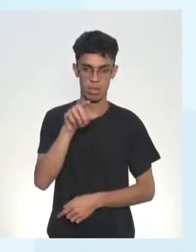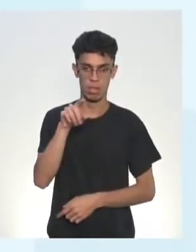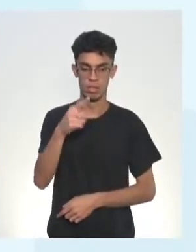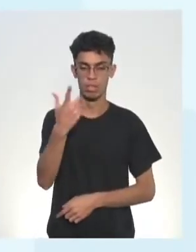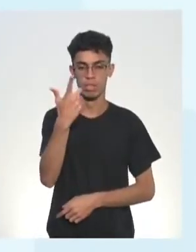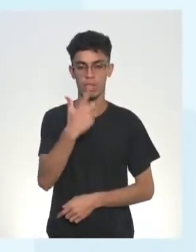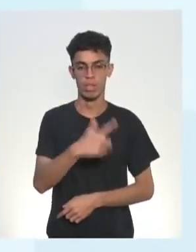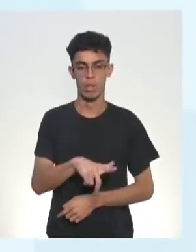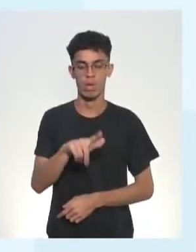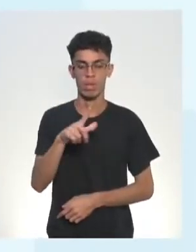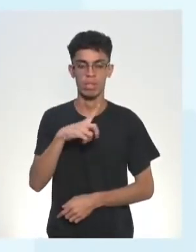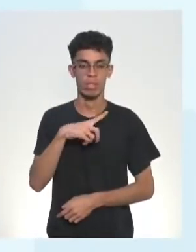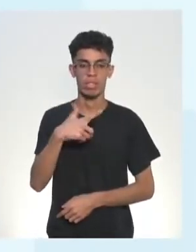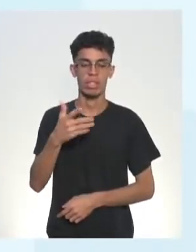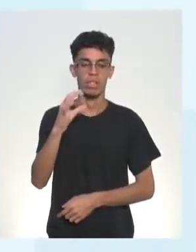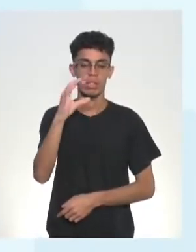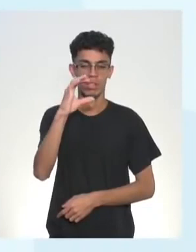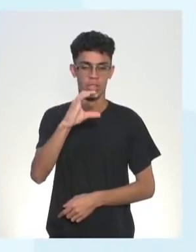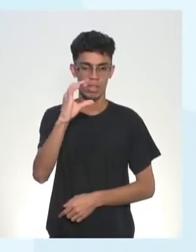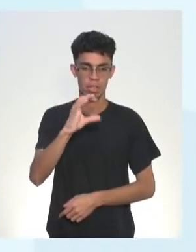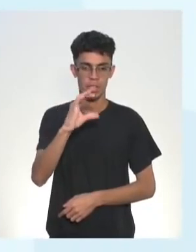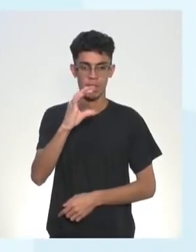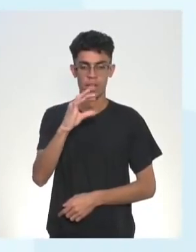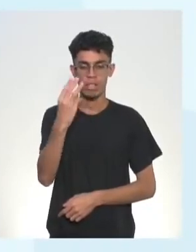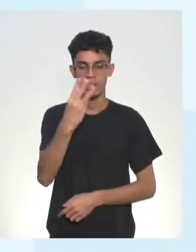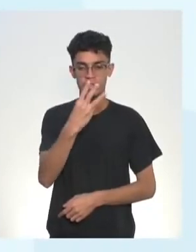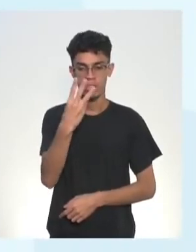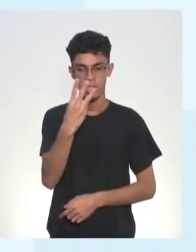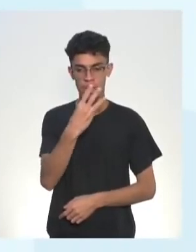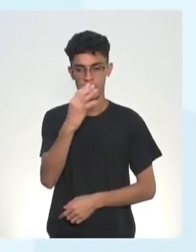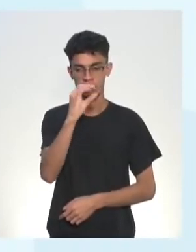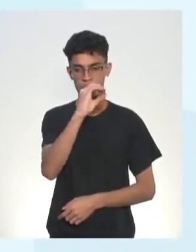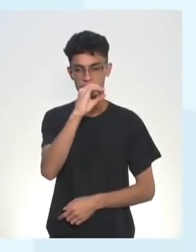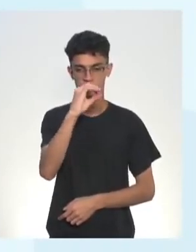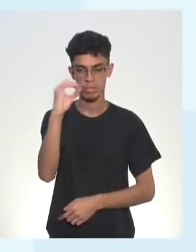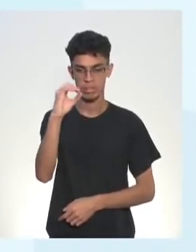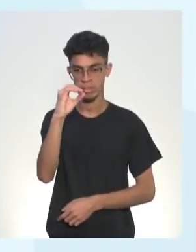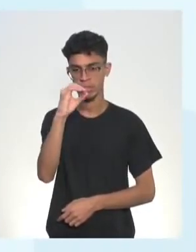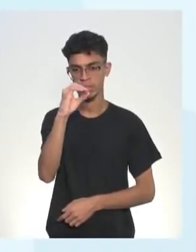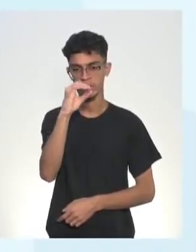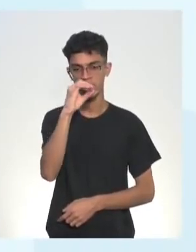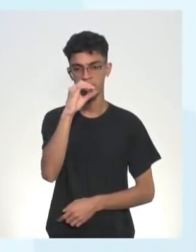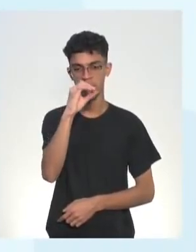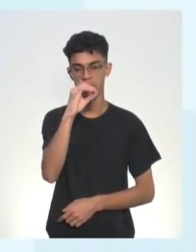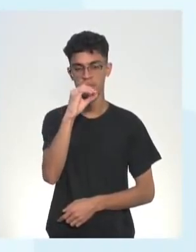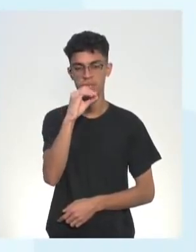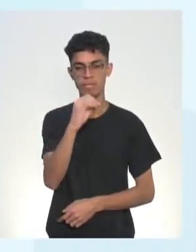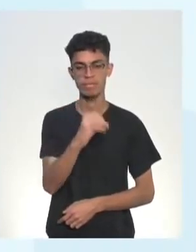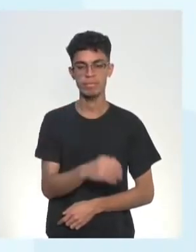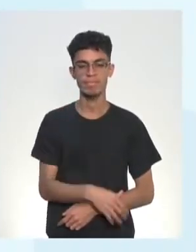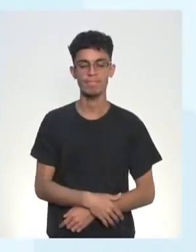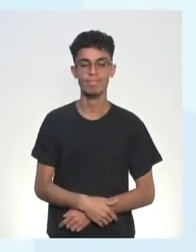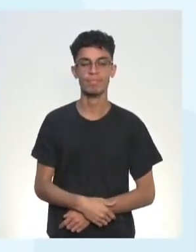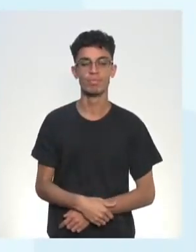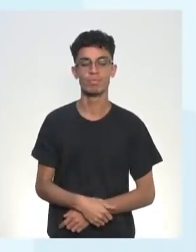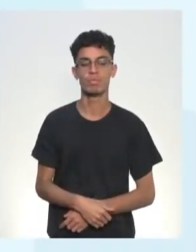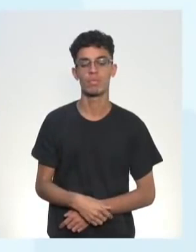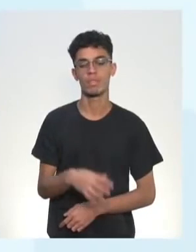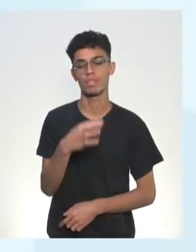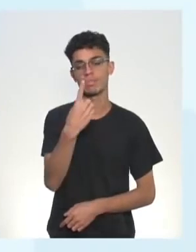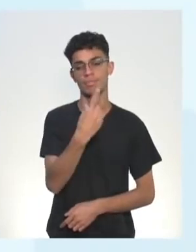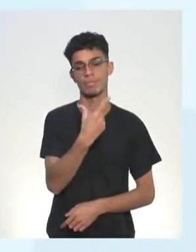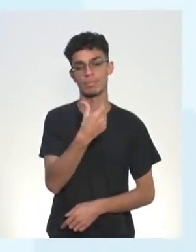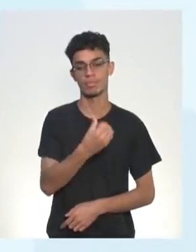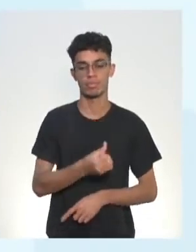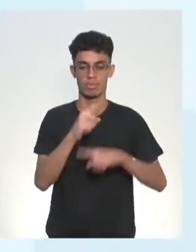De novo, como não tem centavos, vou colocar os 6 e os 3 zeros de 6 mil, sem o vírgula 00, tá bom? Vou fazer 16